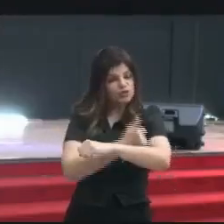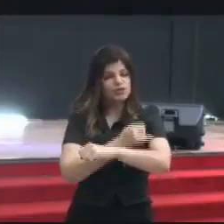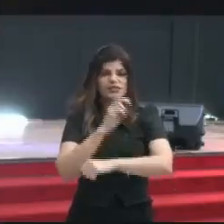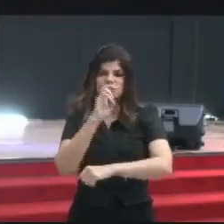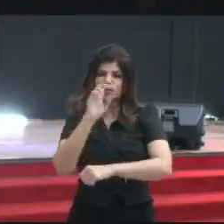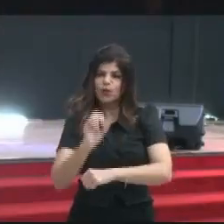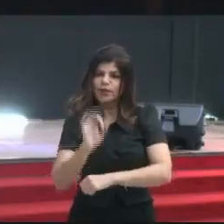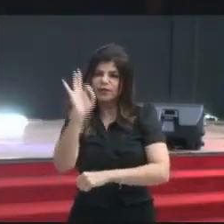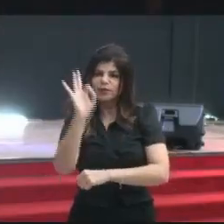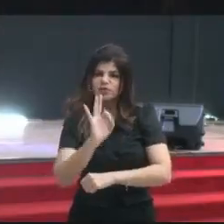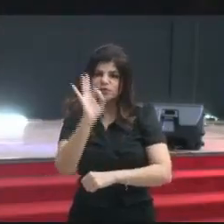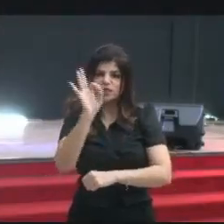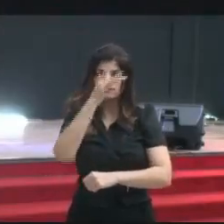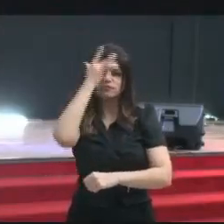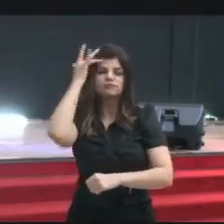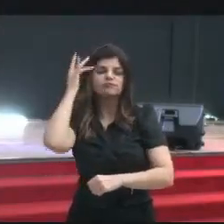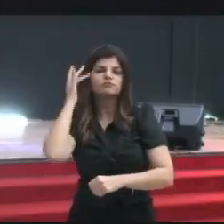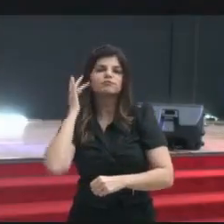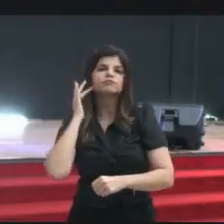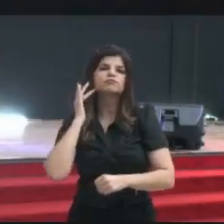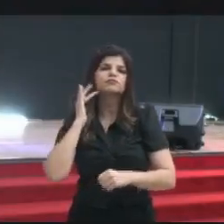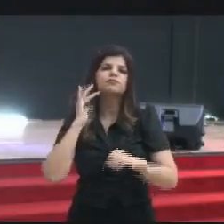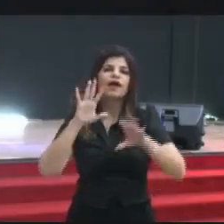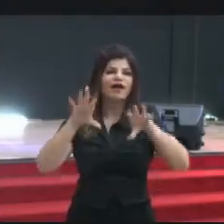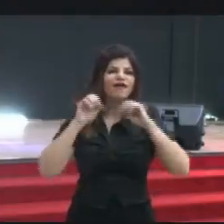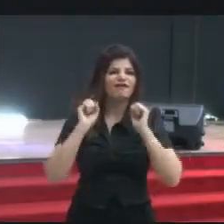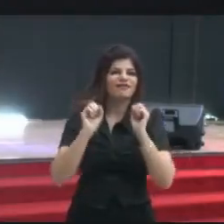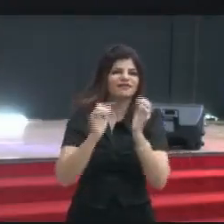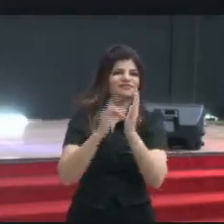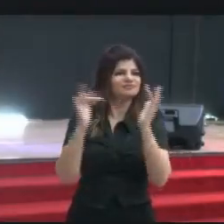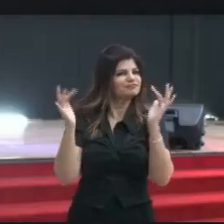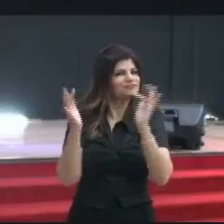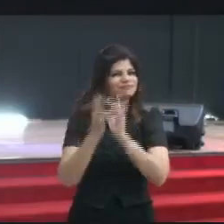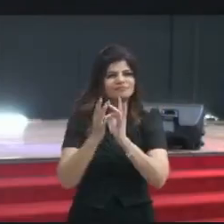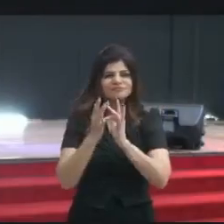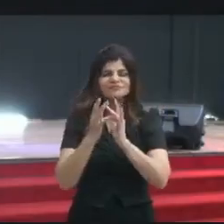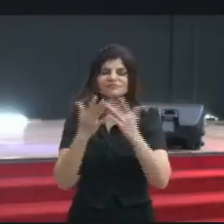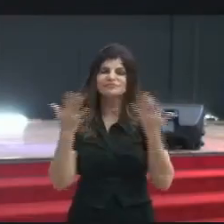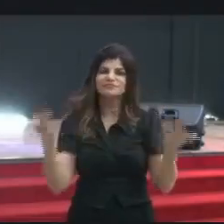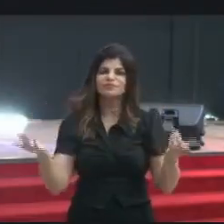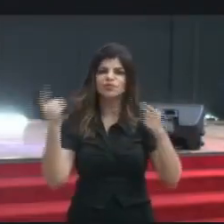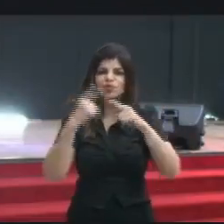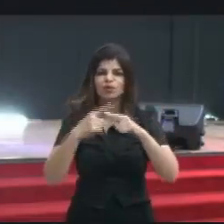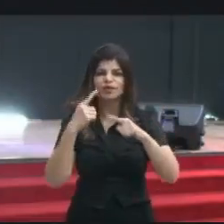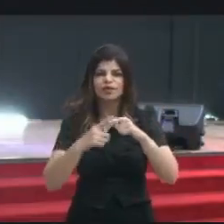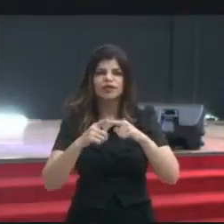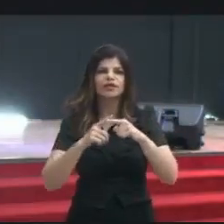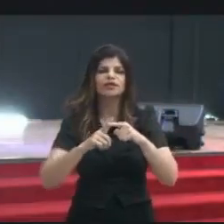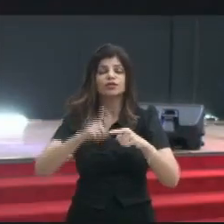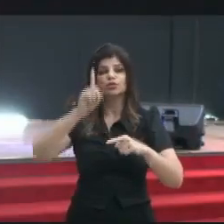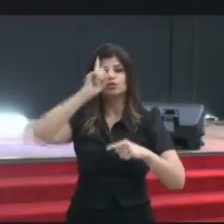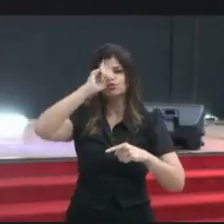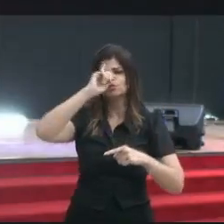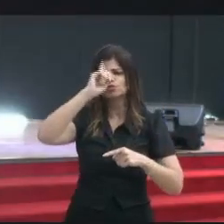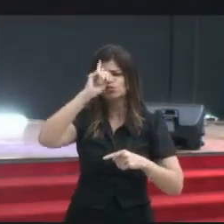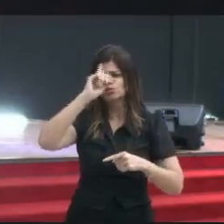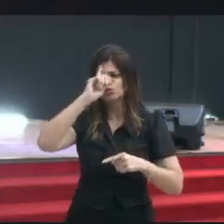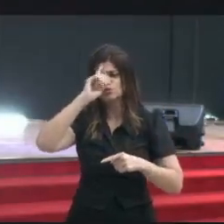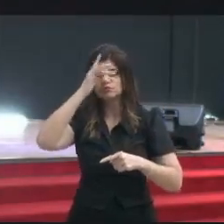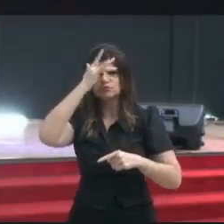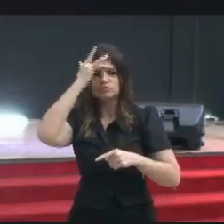50% da cidade se converteram à fé cristã. Por quê? Todos os